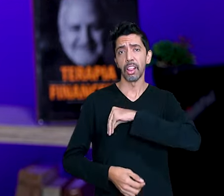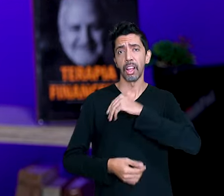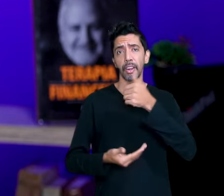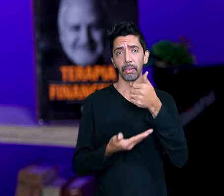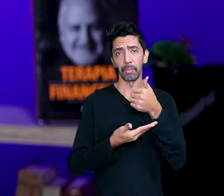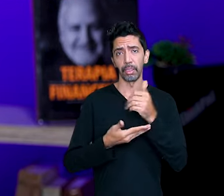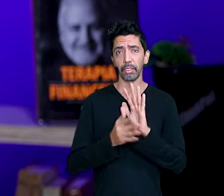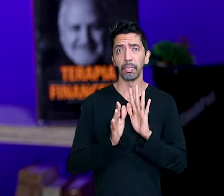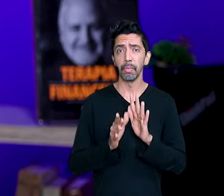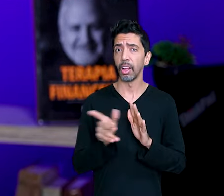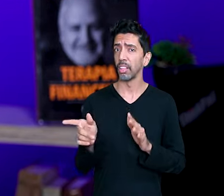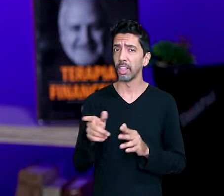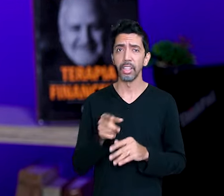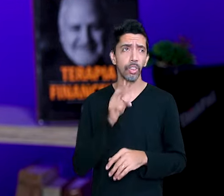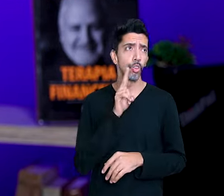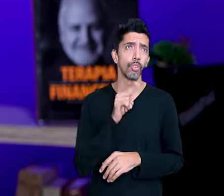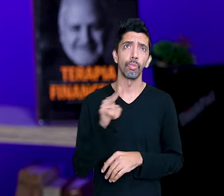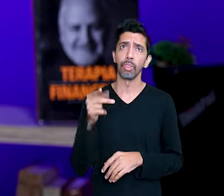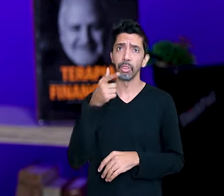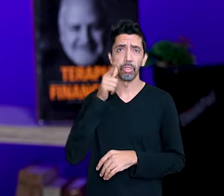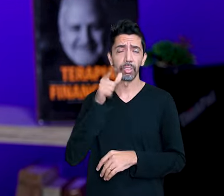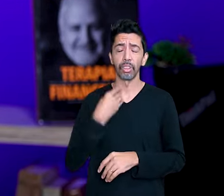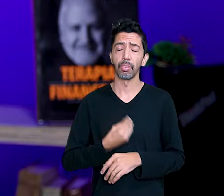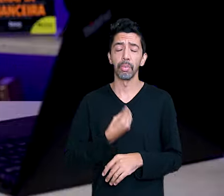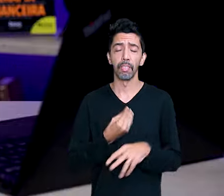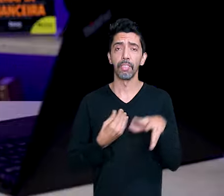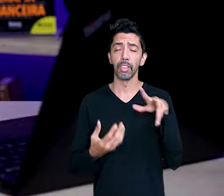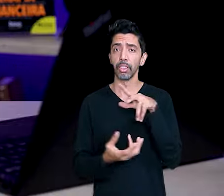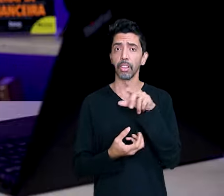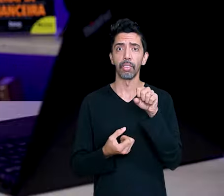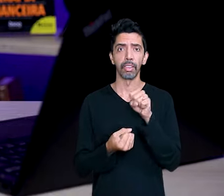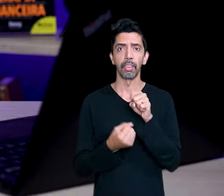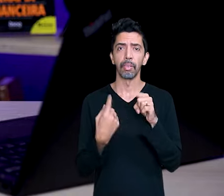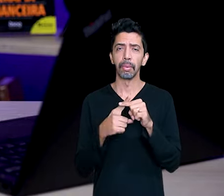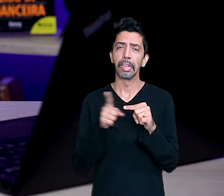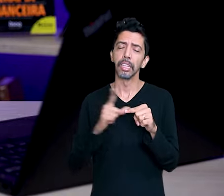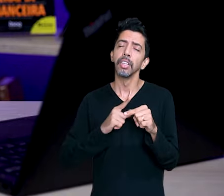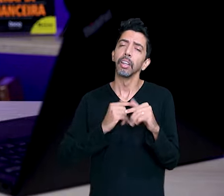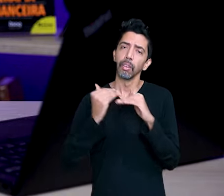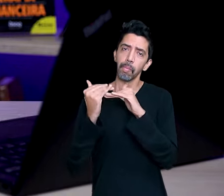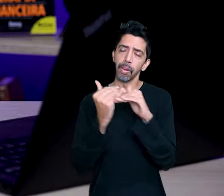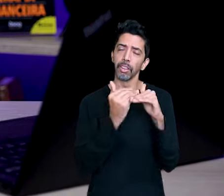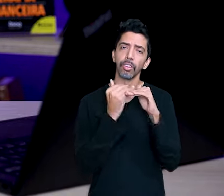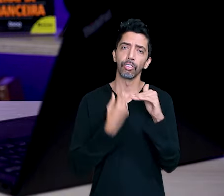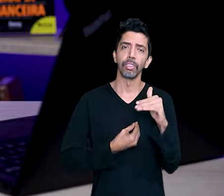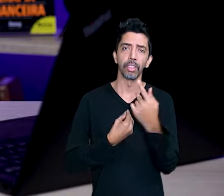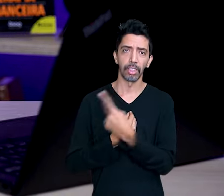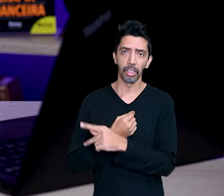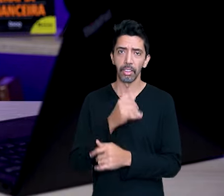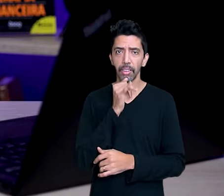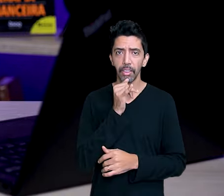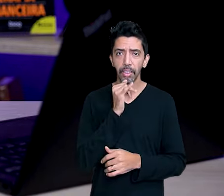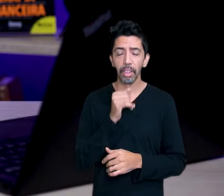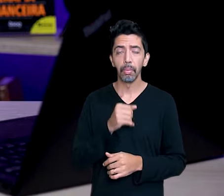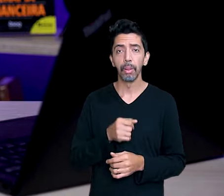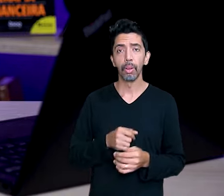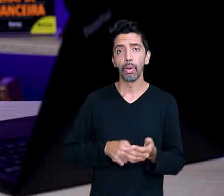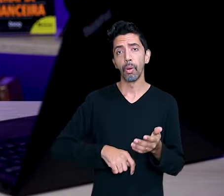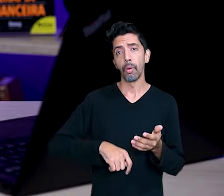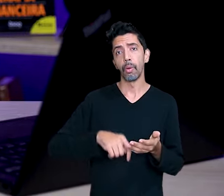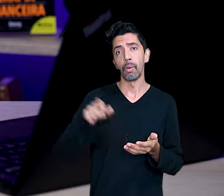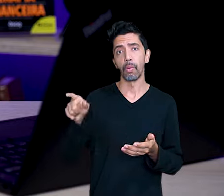jamais eu conseguiria ter uma vida saudável e sustentável. O meu plano de assistência médica custa mais do que